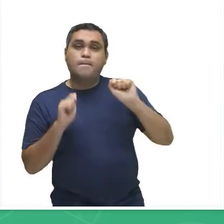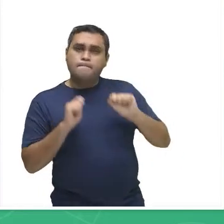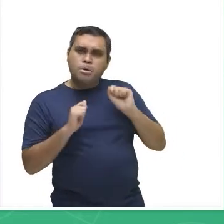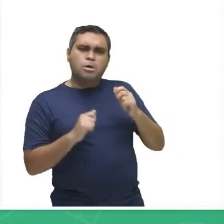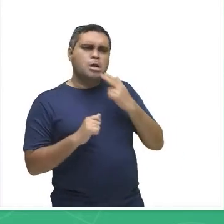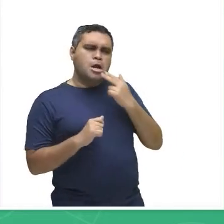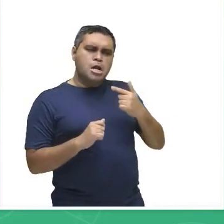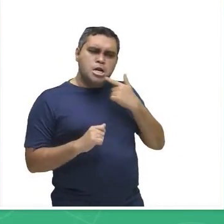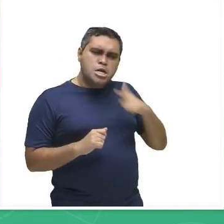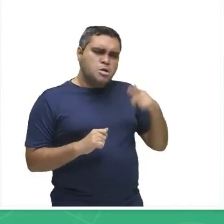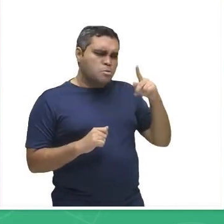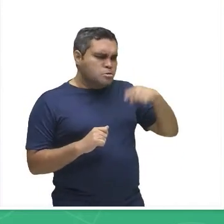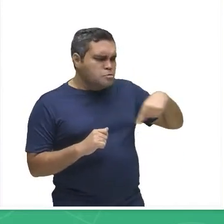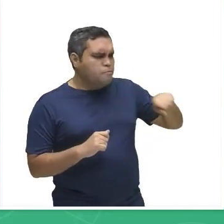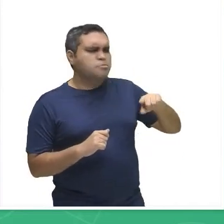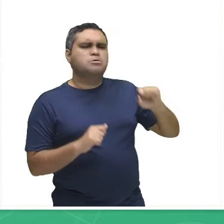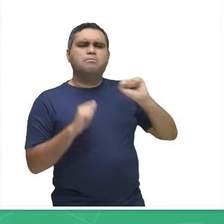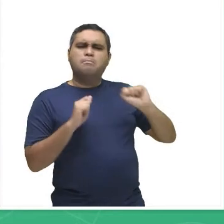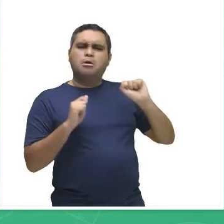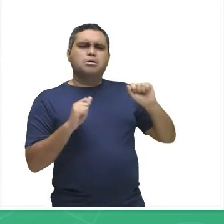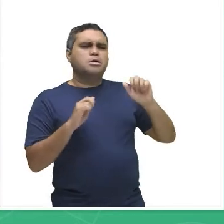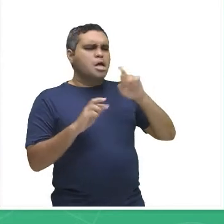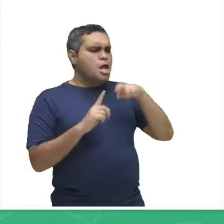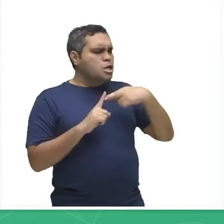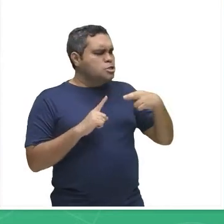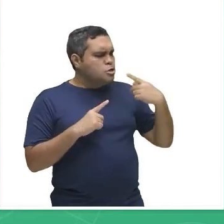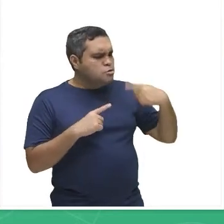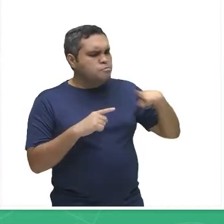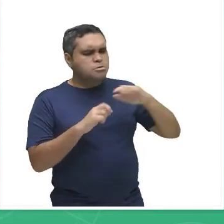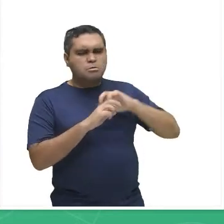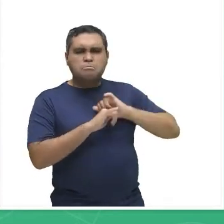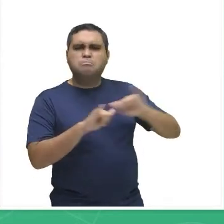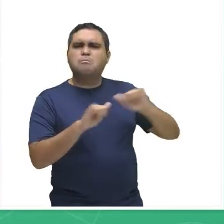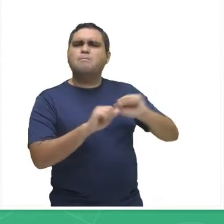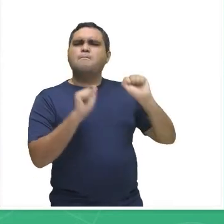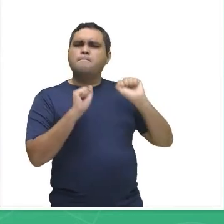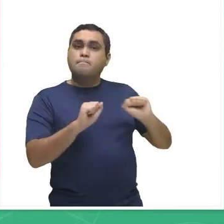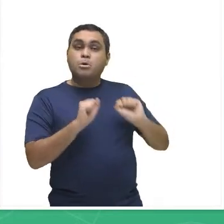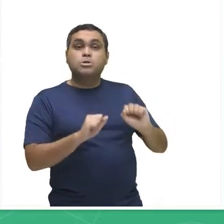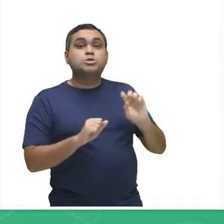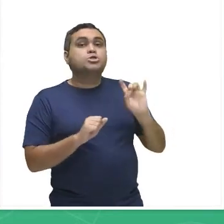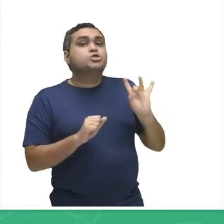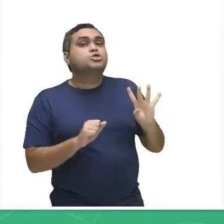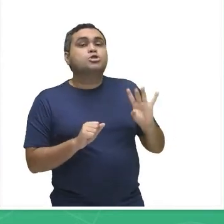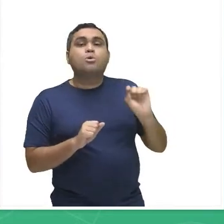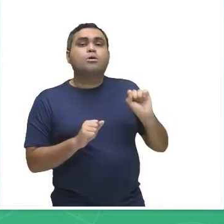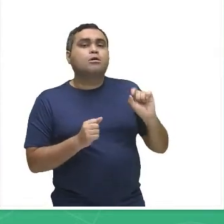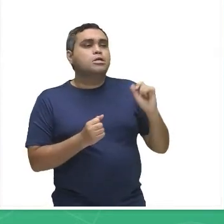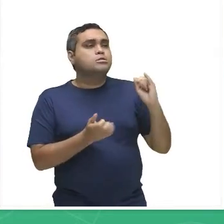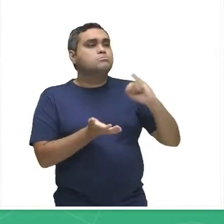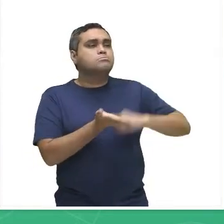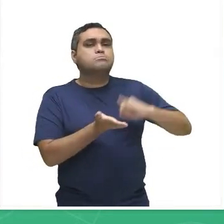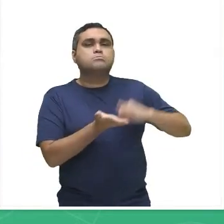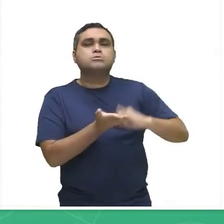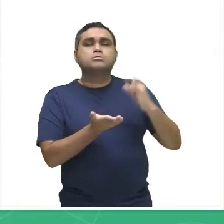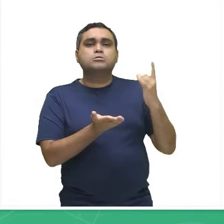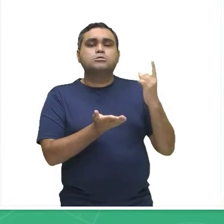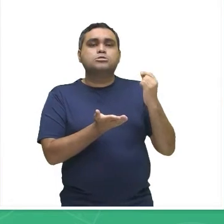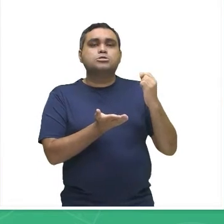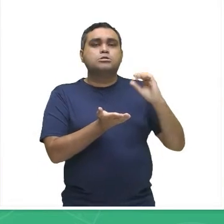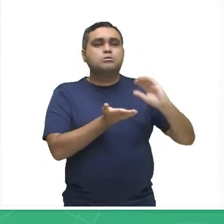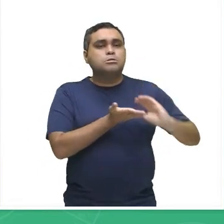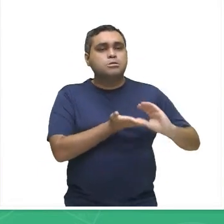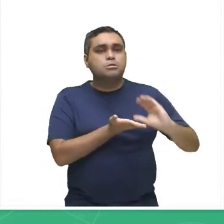vocês, vocês podem continuar professando a religião de vocês, vocês têm que contribuir com impostos e com homens para o